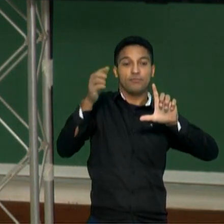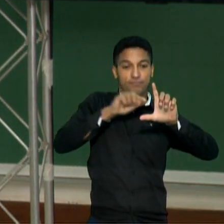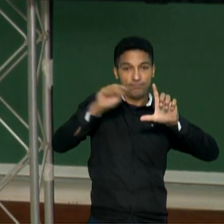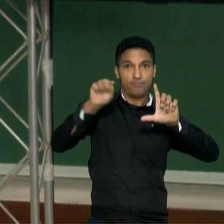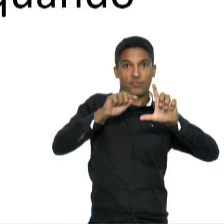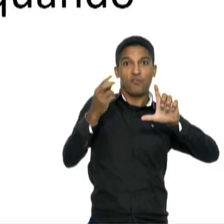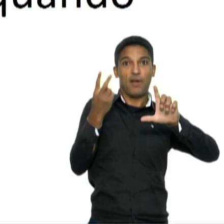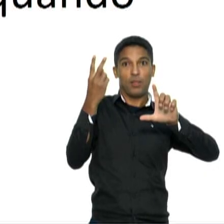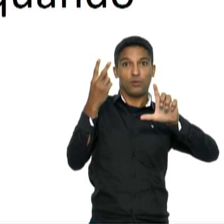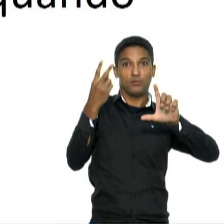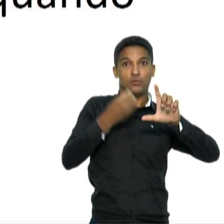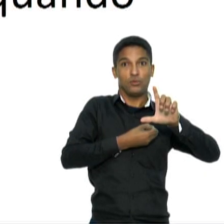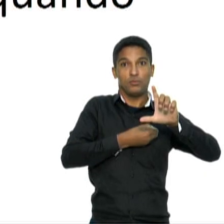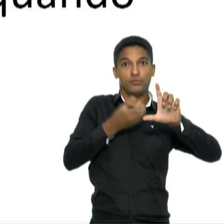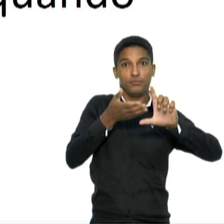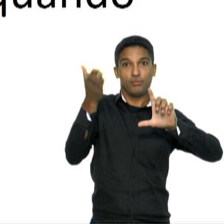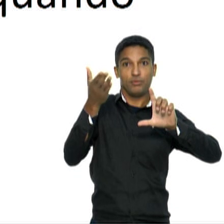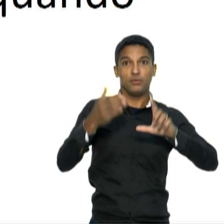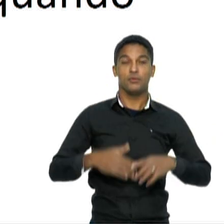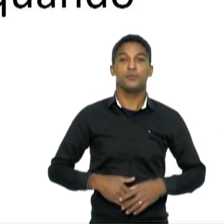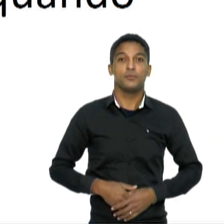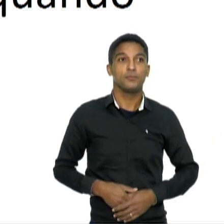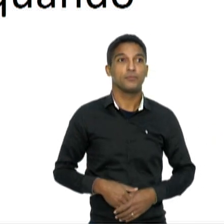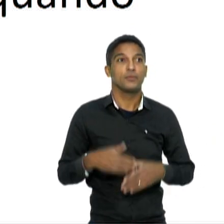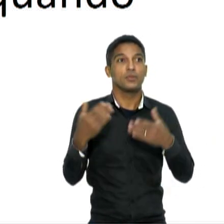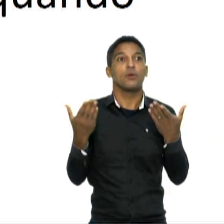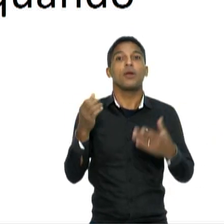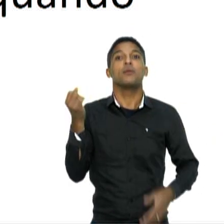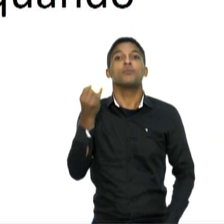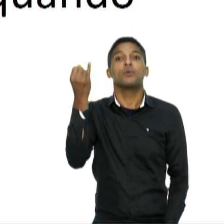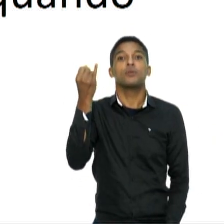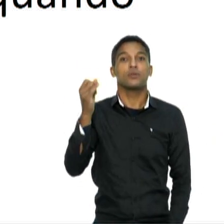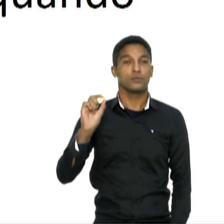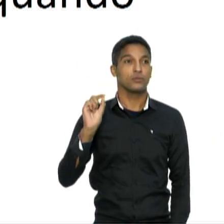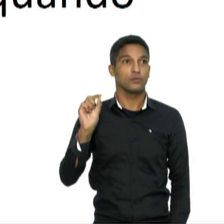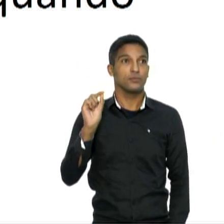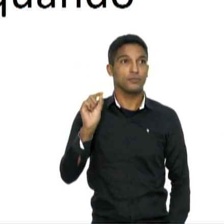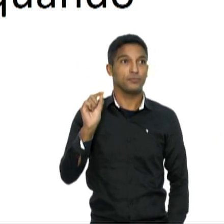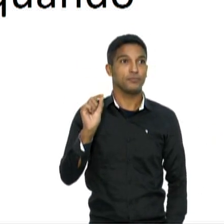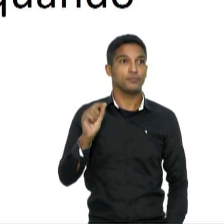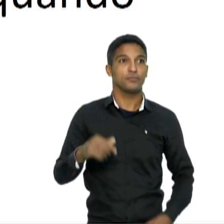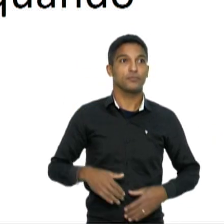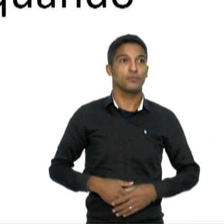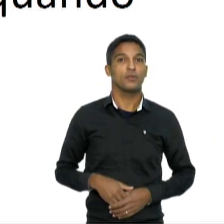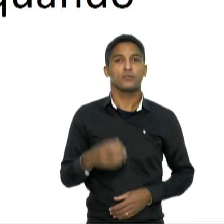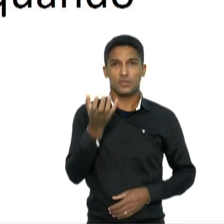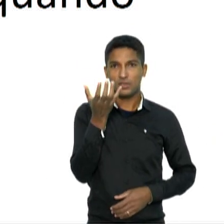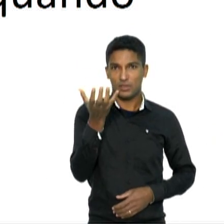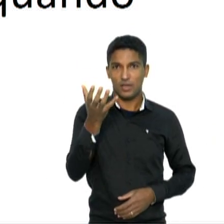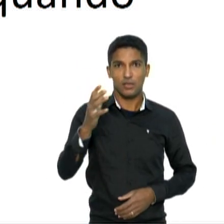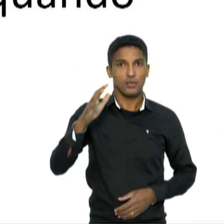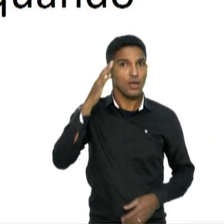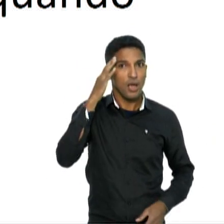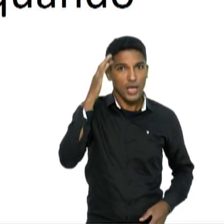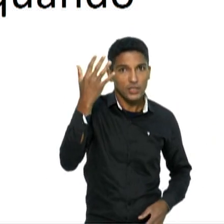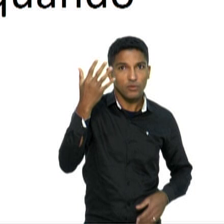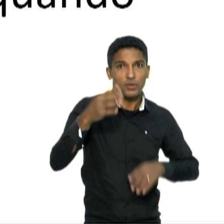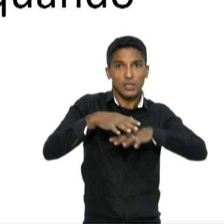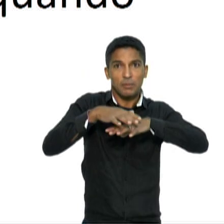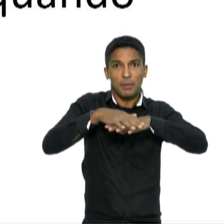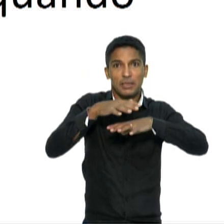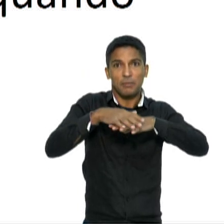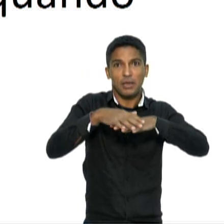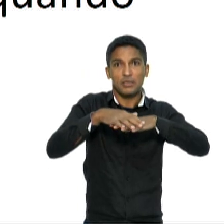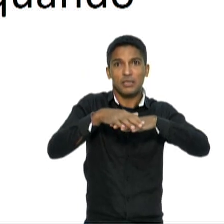Então, como está aqui, né? É importante isso daqui para a gente pelo seguinte, né? Quando eu quero calcular a raiz de uma função,